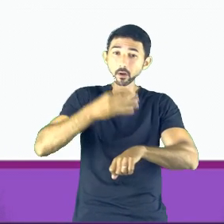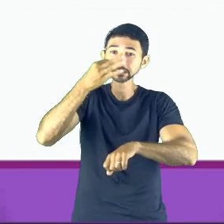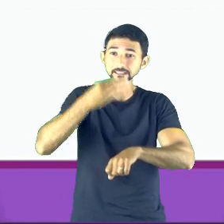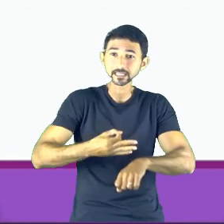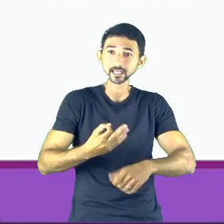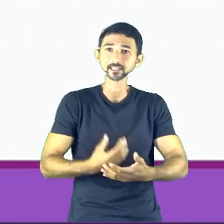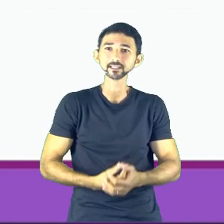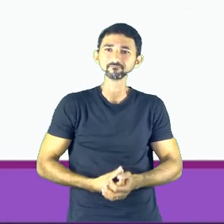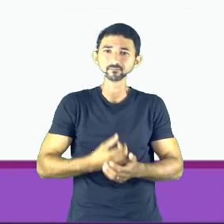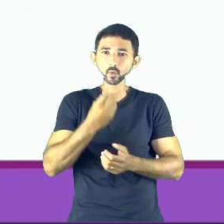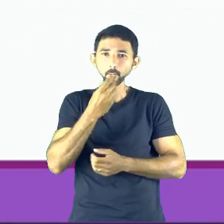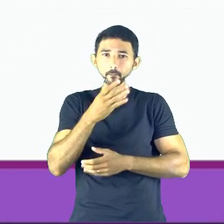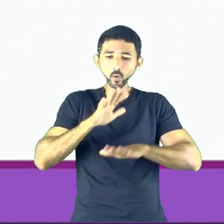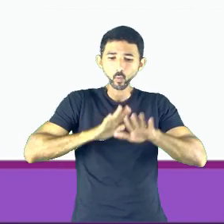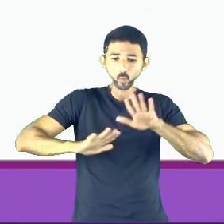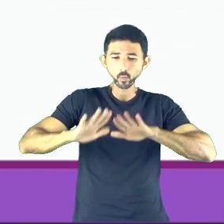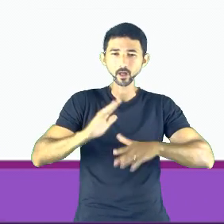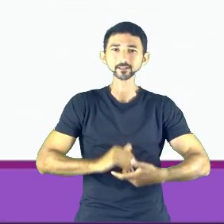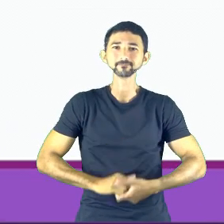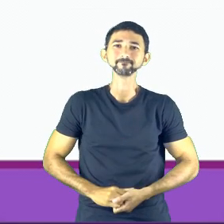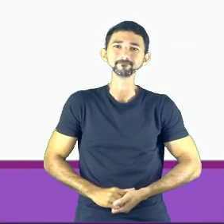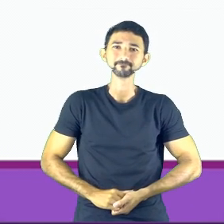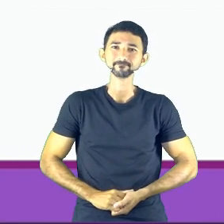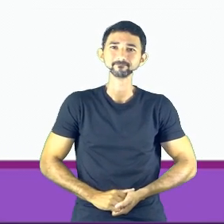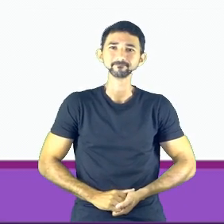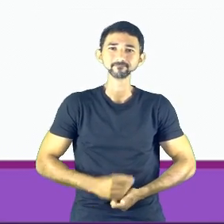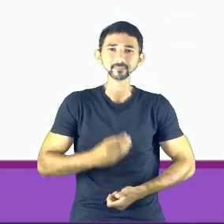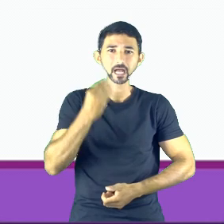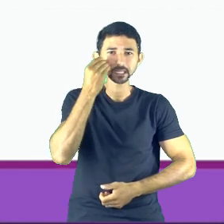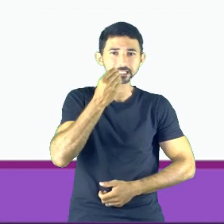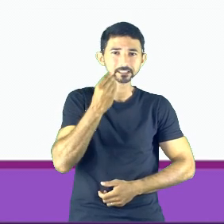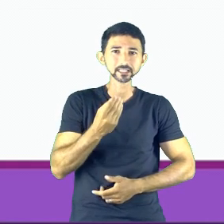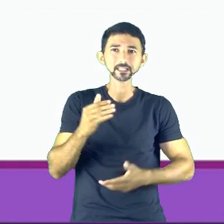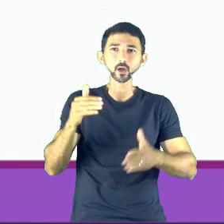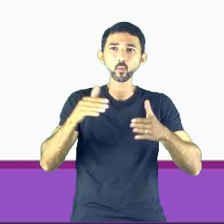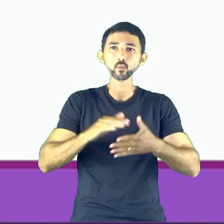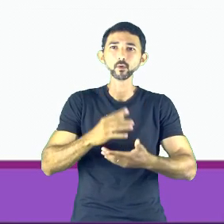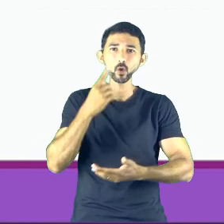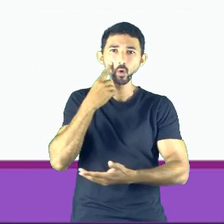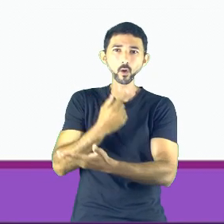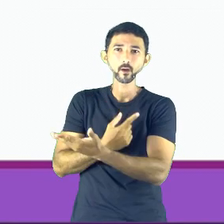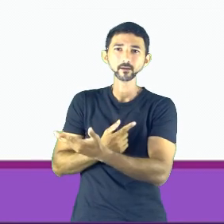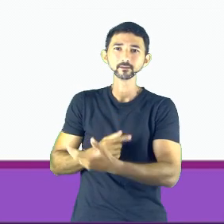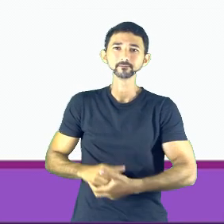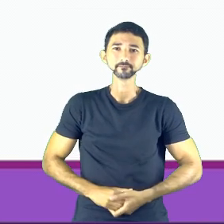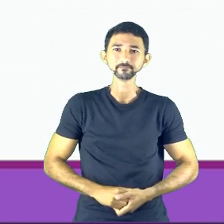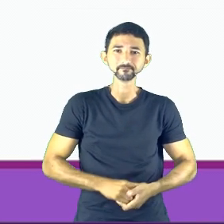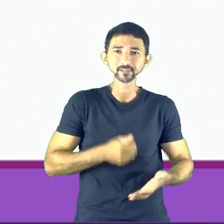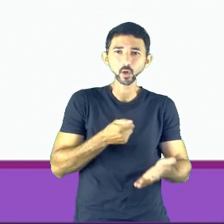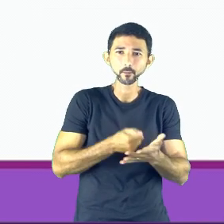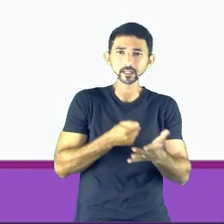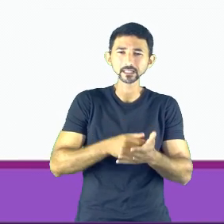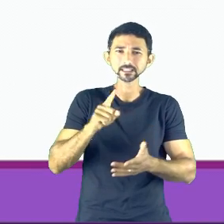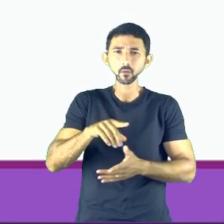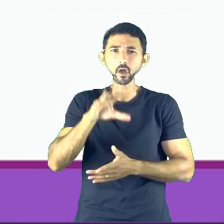tenho alimento na hora certa, sou bem tratado. Tá bom? Vamos analisar aqui a última. Olhem só: minha